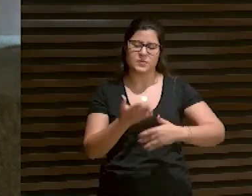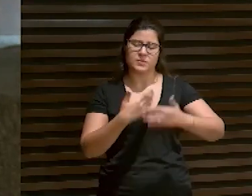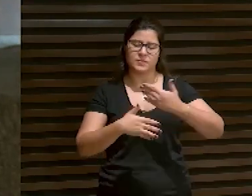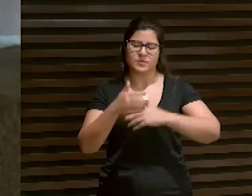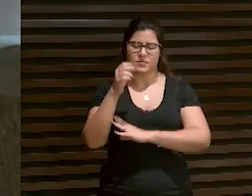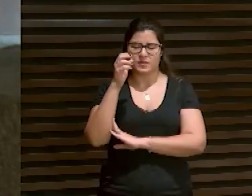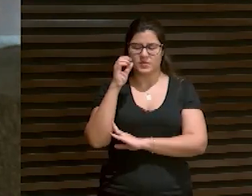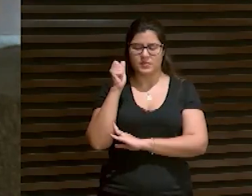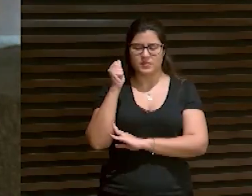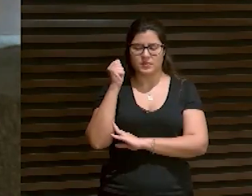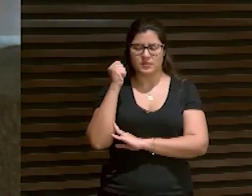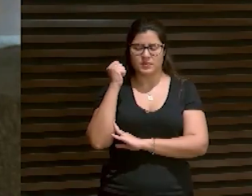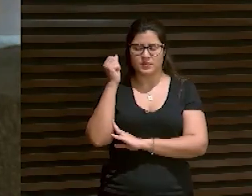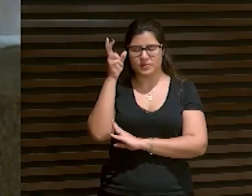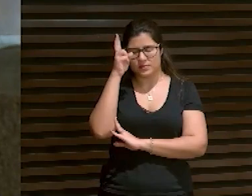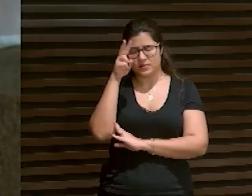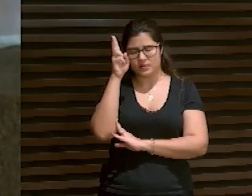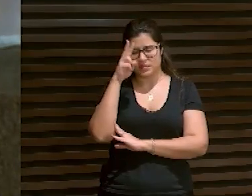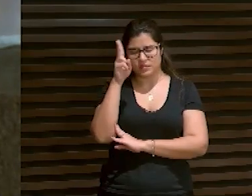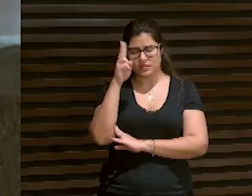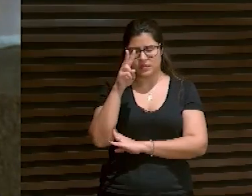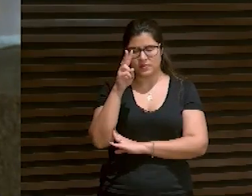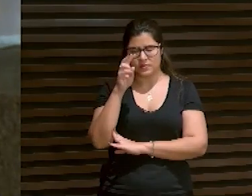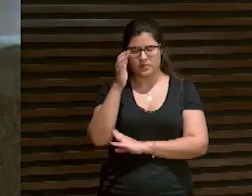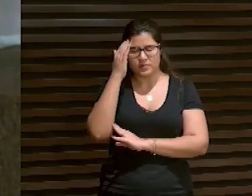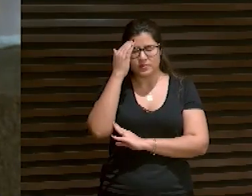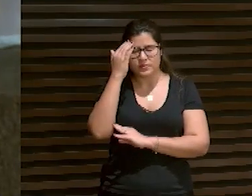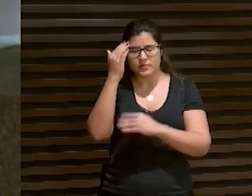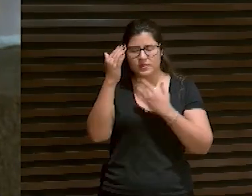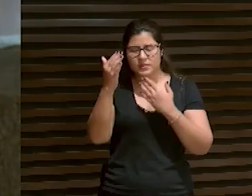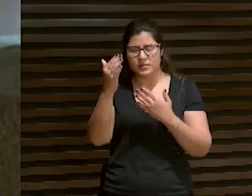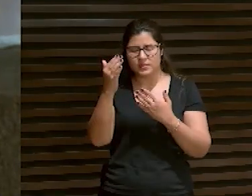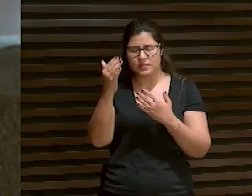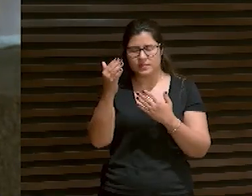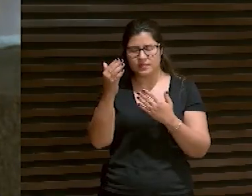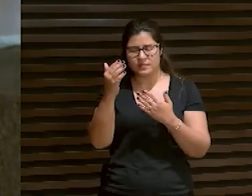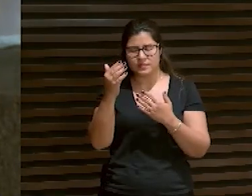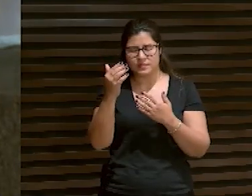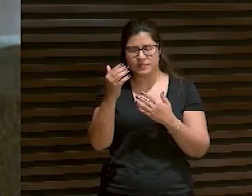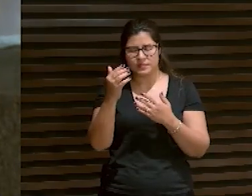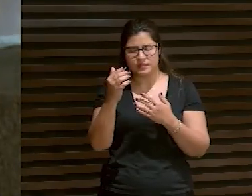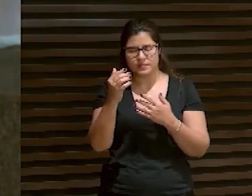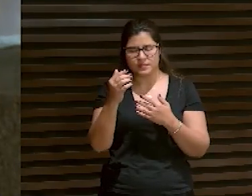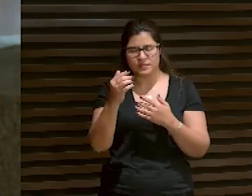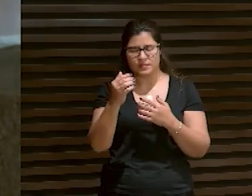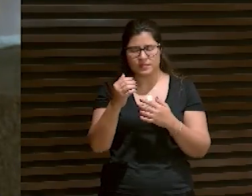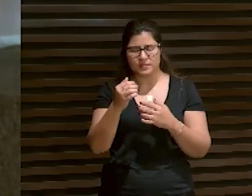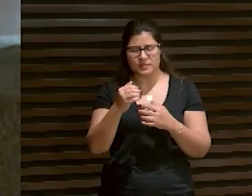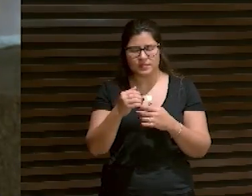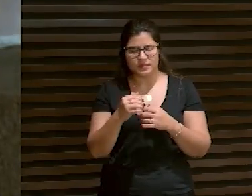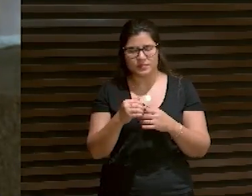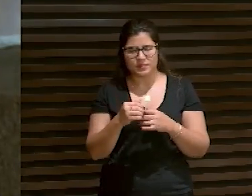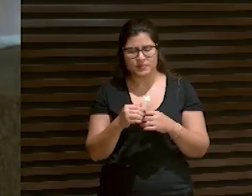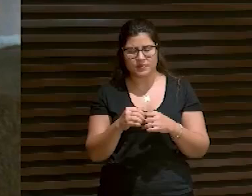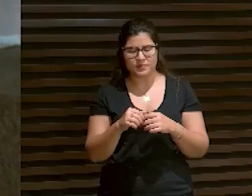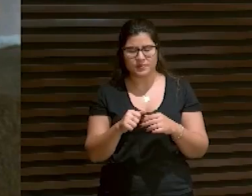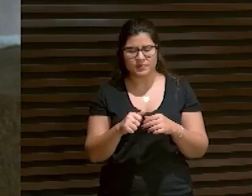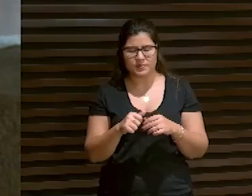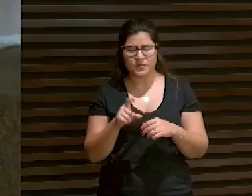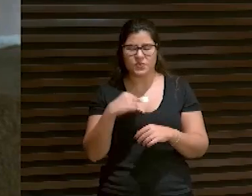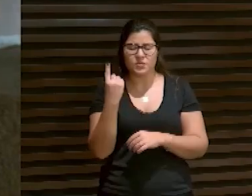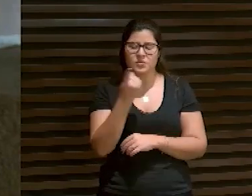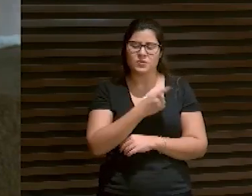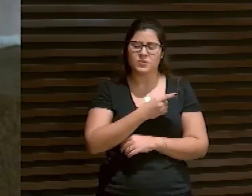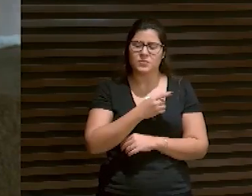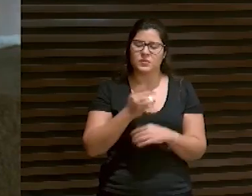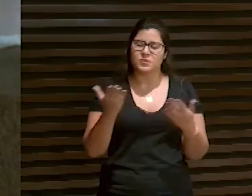Obrigado por no passado ter enviado profetas para comunicar as tuas verdades ao teu povo. E nós hoje agradecemos pelo